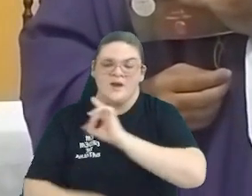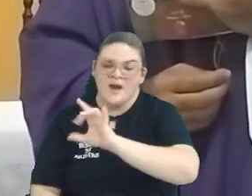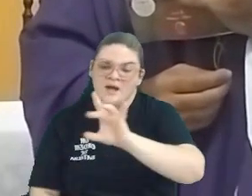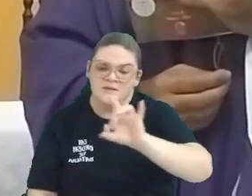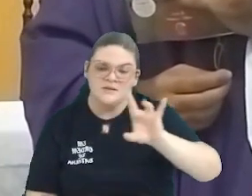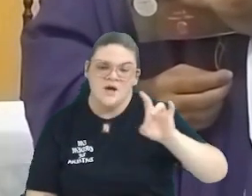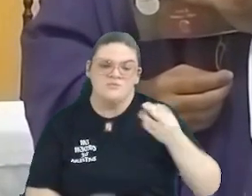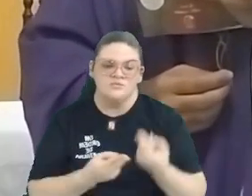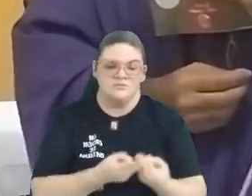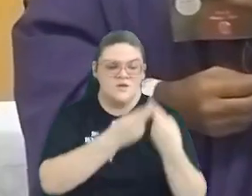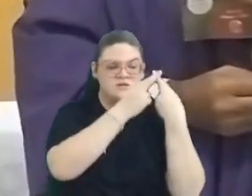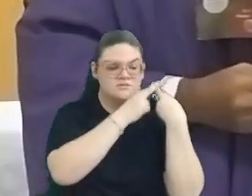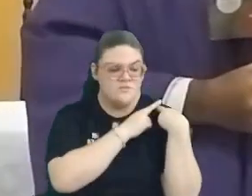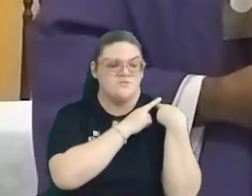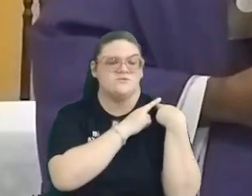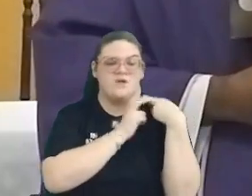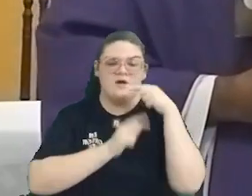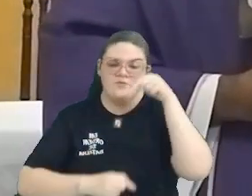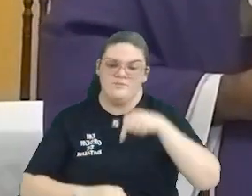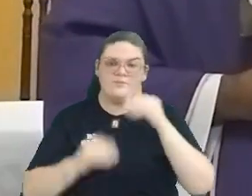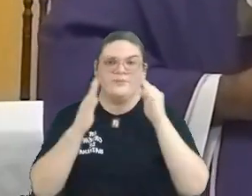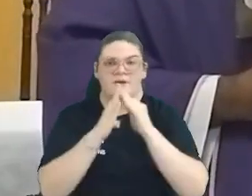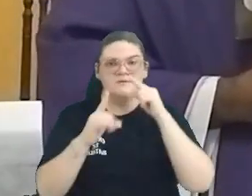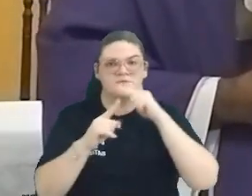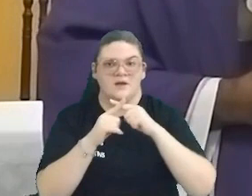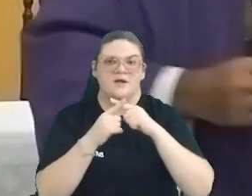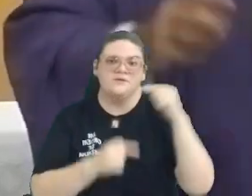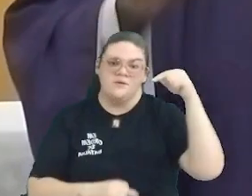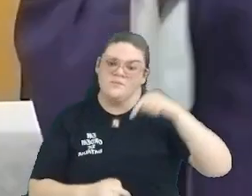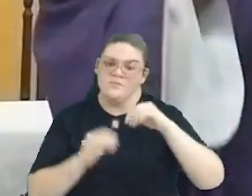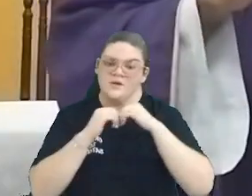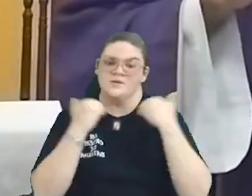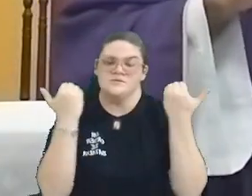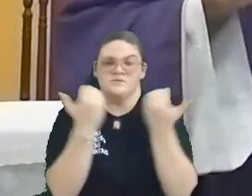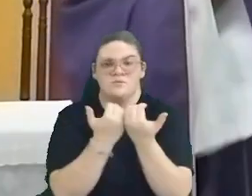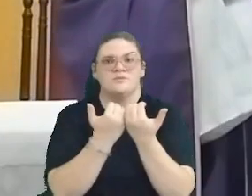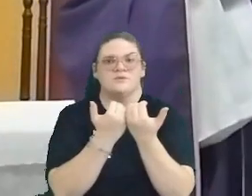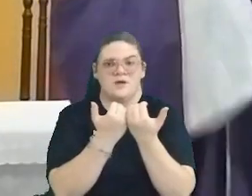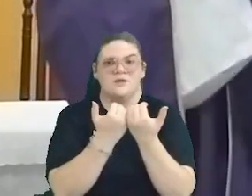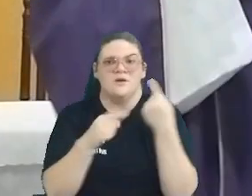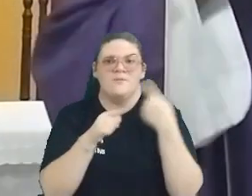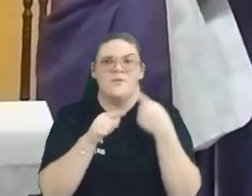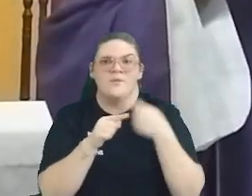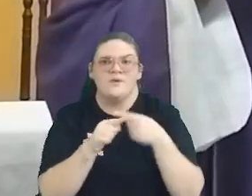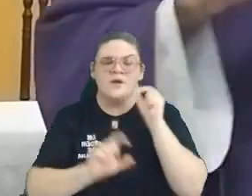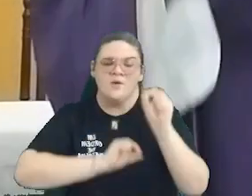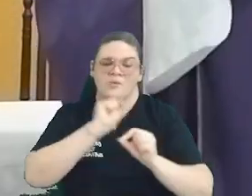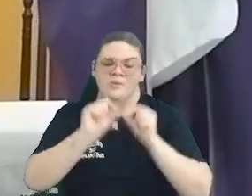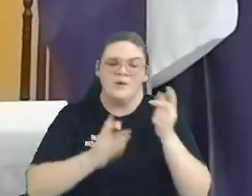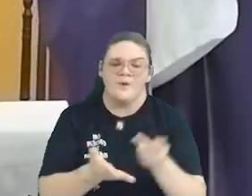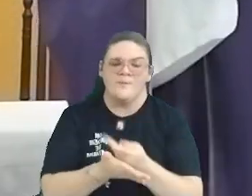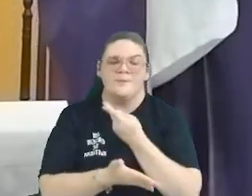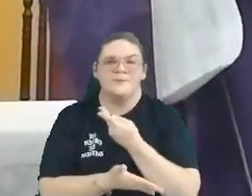por esta igreja, se torna responsável por esta comunidade, porque muitas vezes acontece inclusive